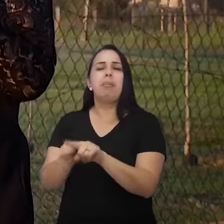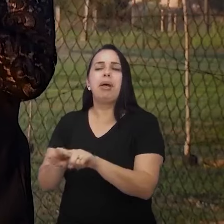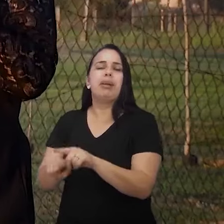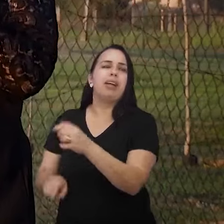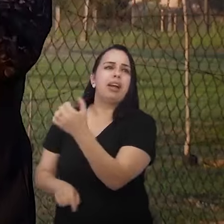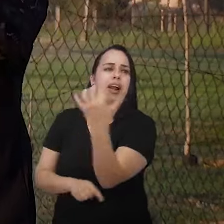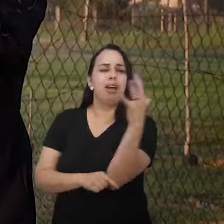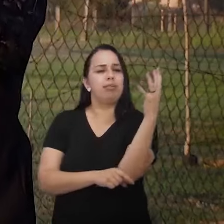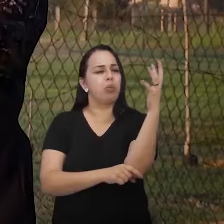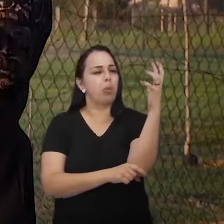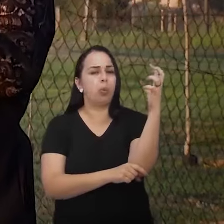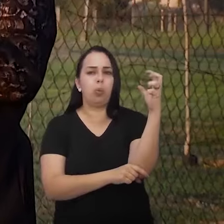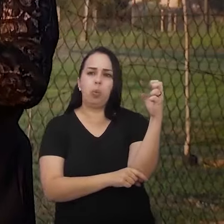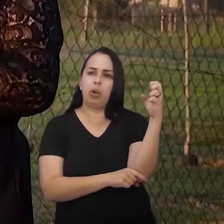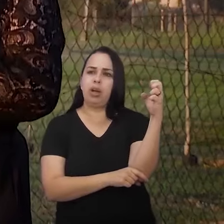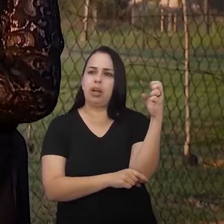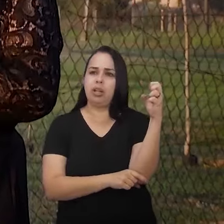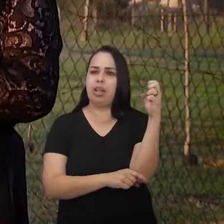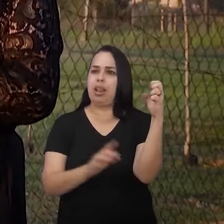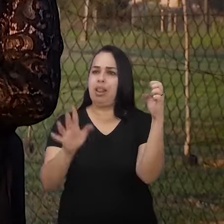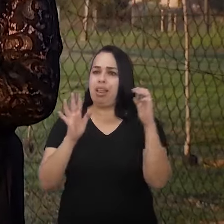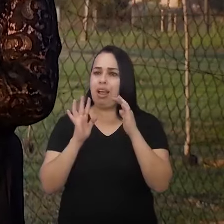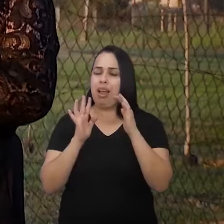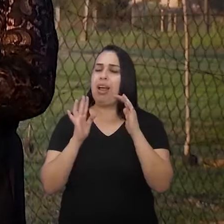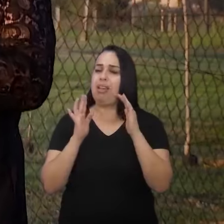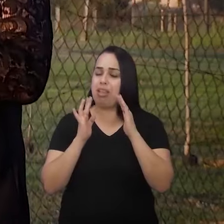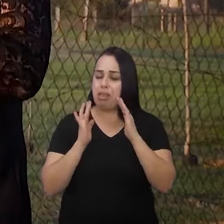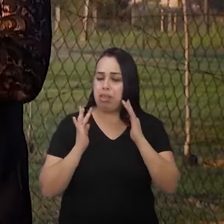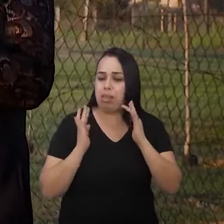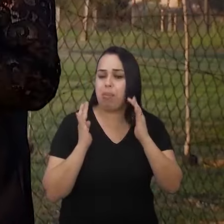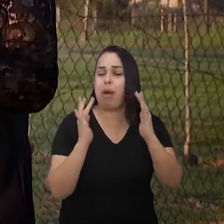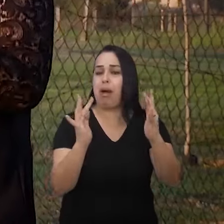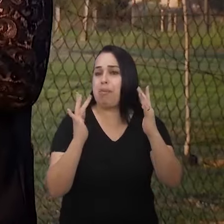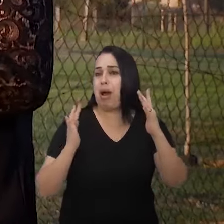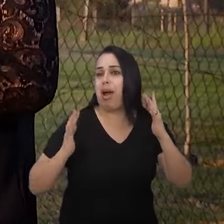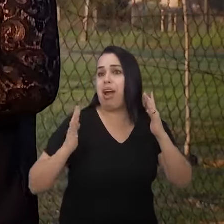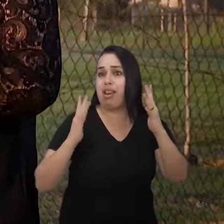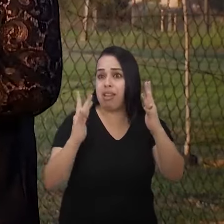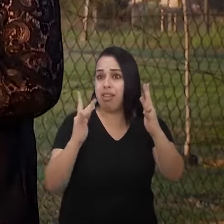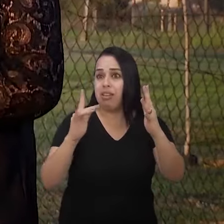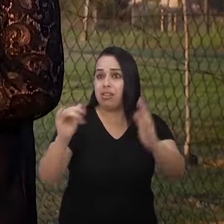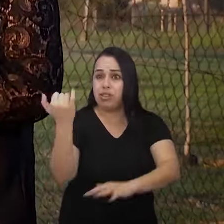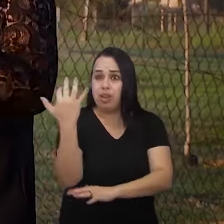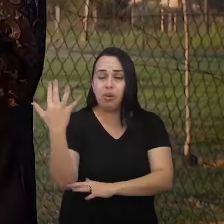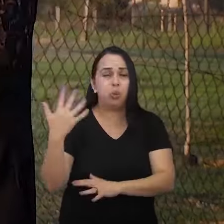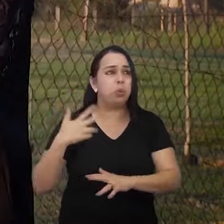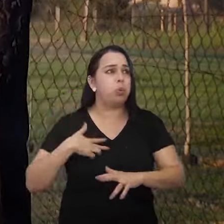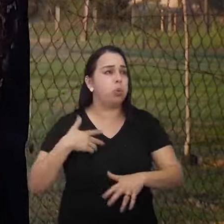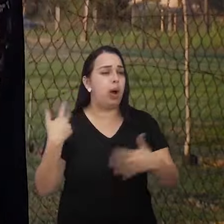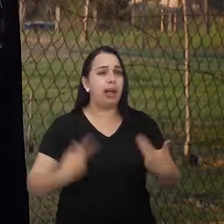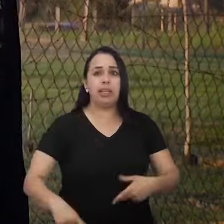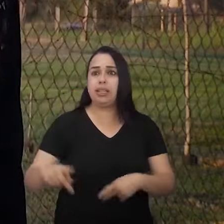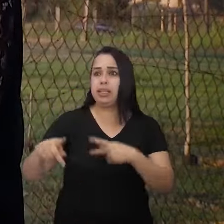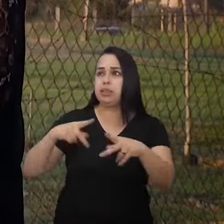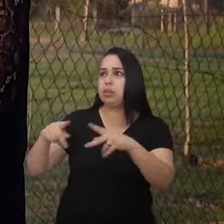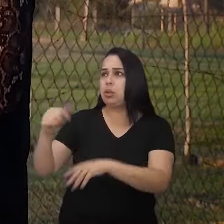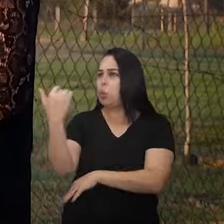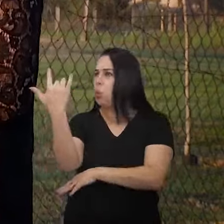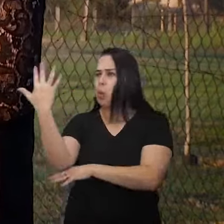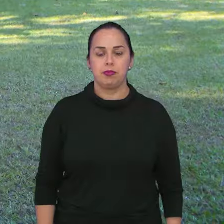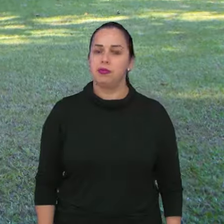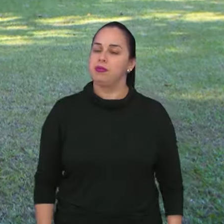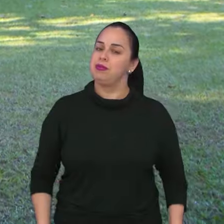tem as palmeiras lá da João Guilhermino. Nossa, tem muitas árvores. São José é muito rico